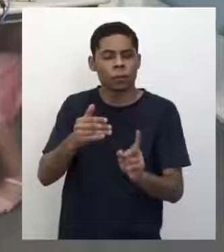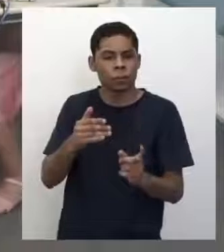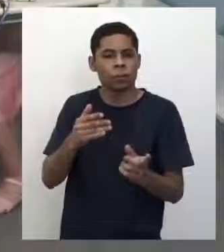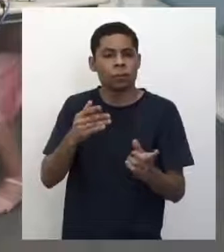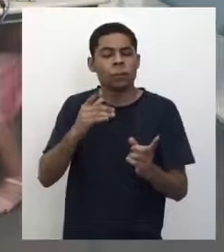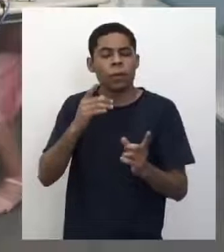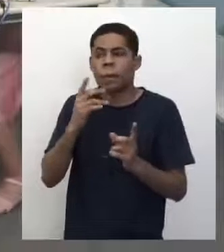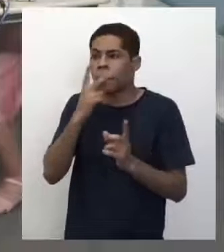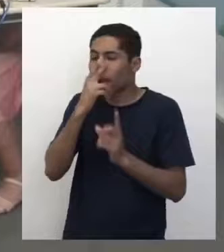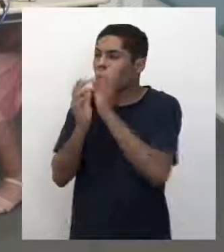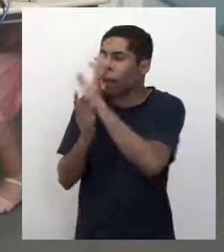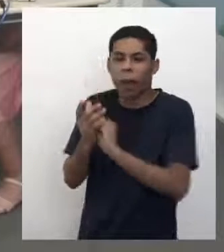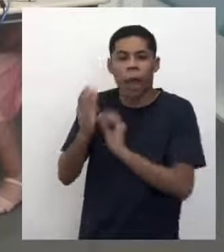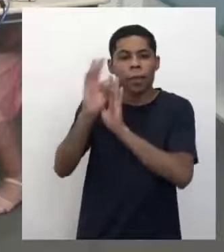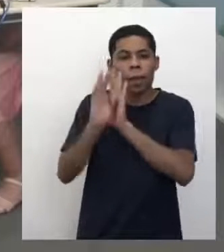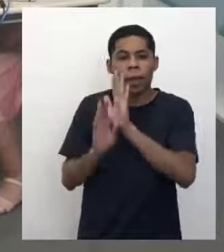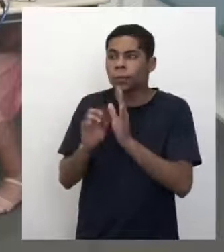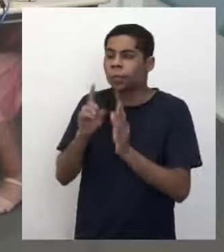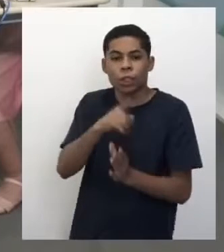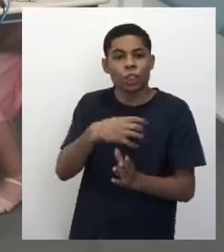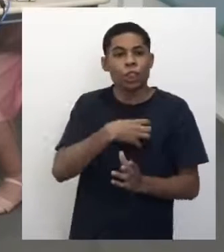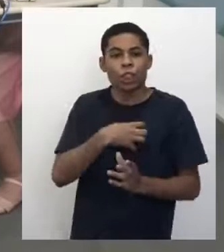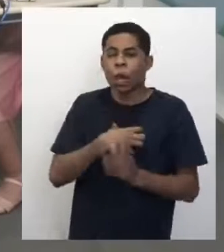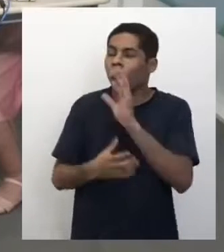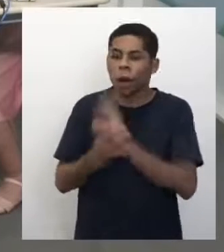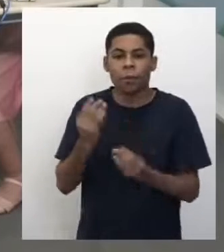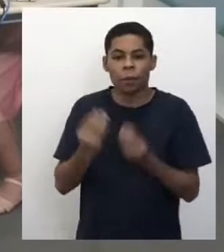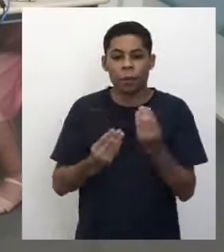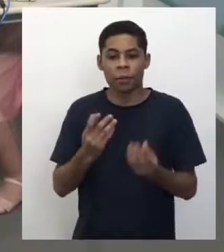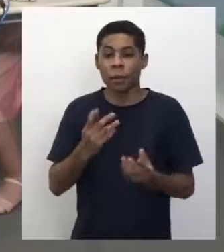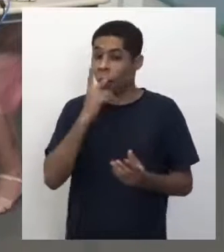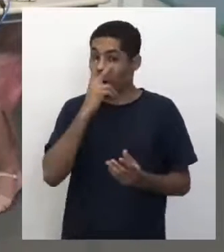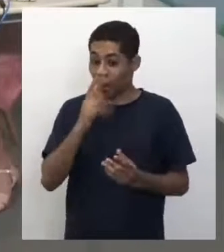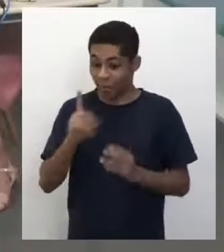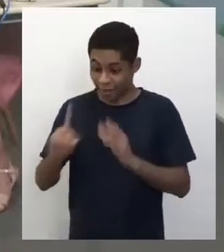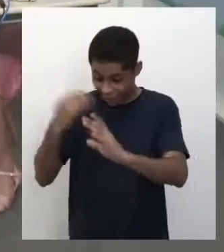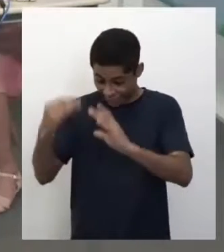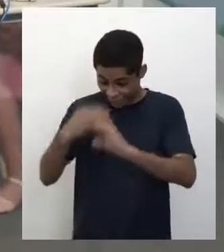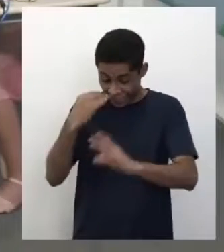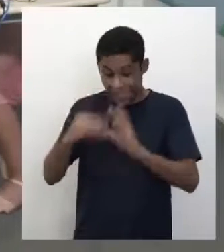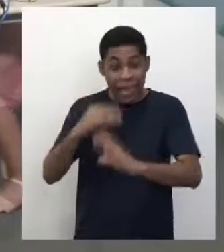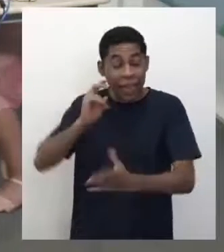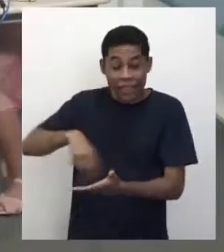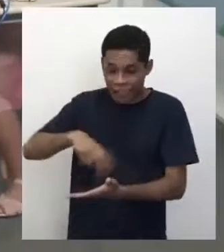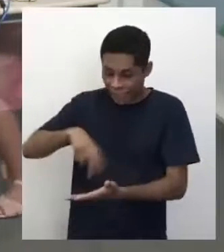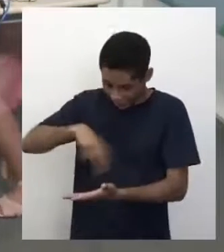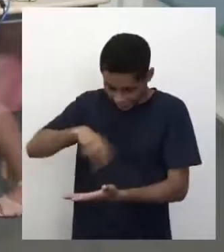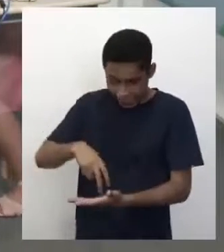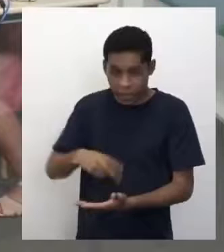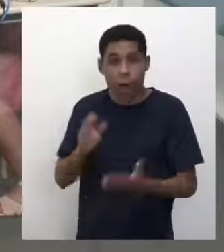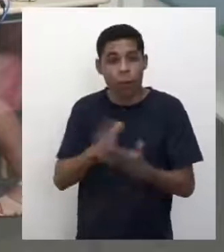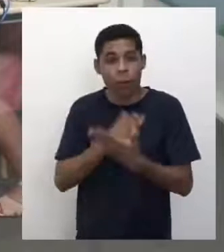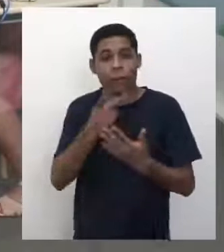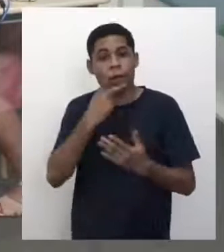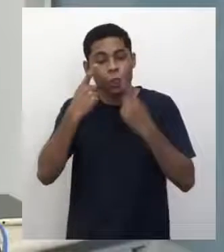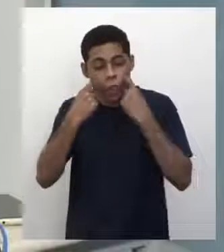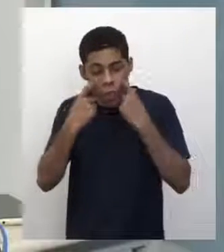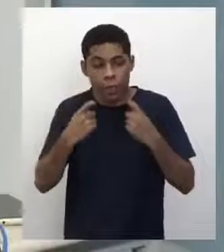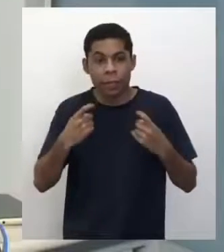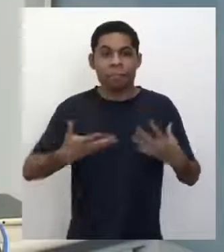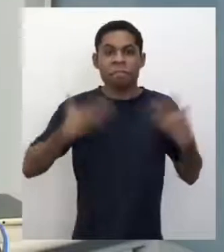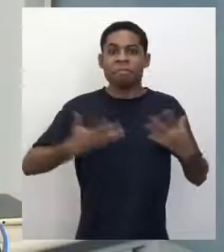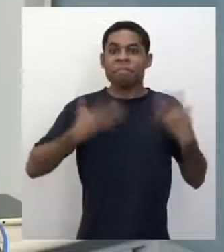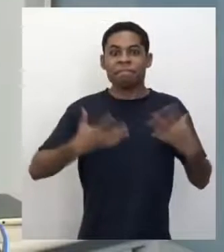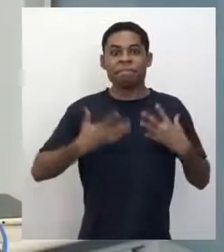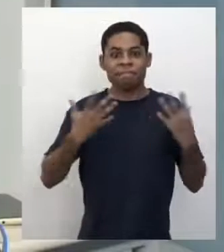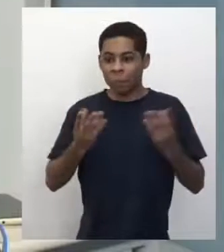Anderson deve... Nossa senhora, o dançando tá ganhando, vai. Eu vou tentar. Chorando, tá? Empolgado, dançando, chorando.